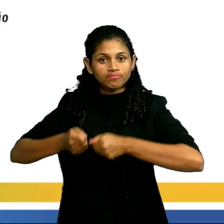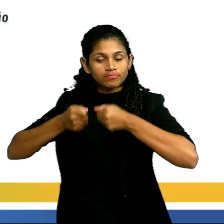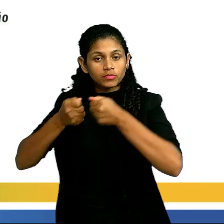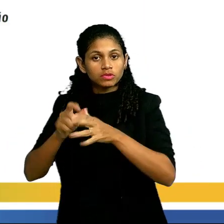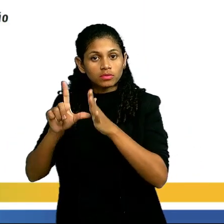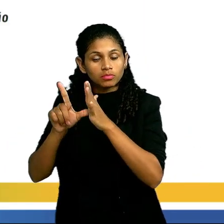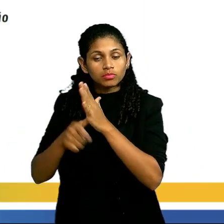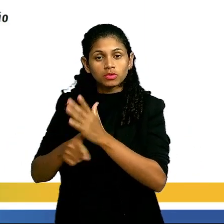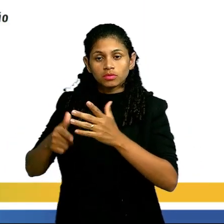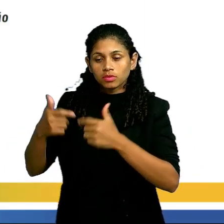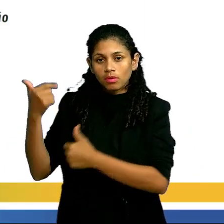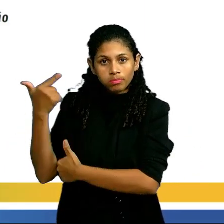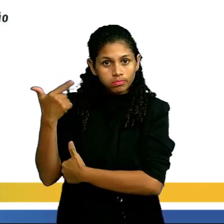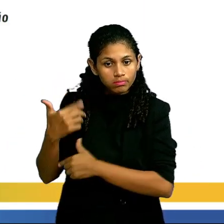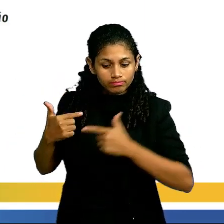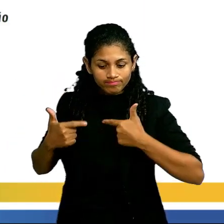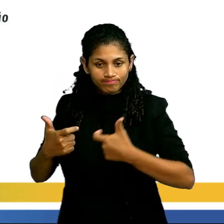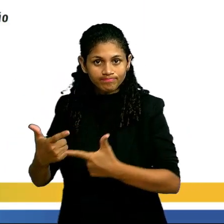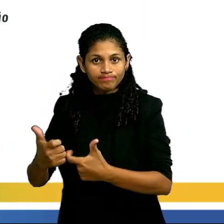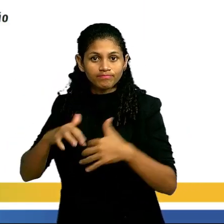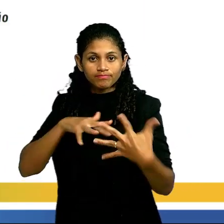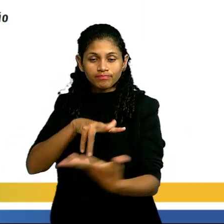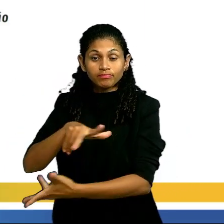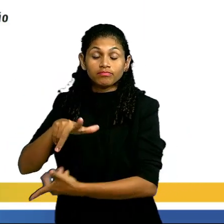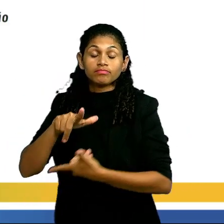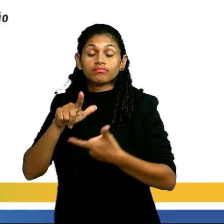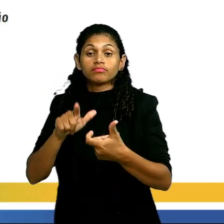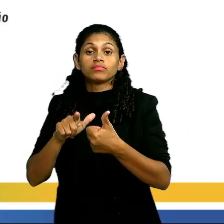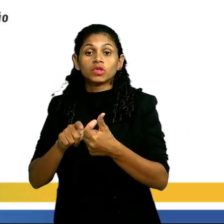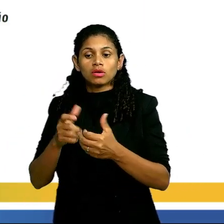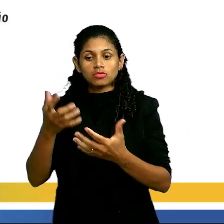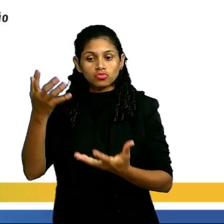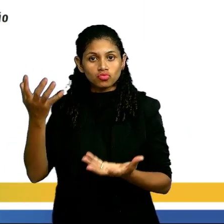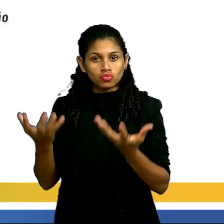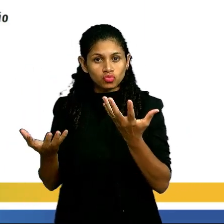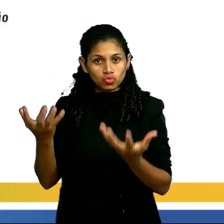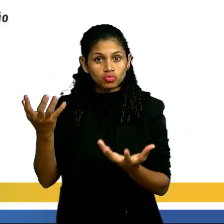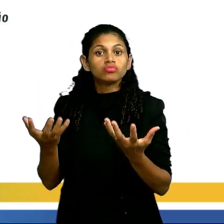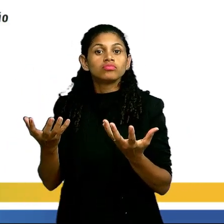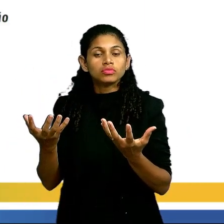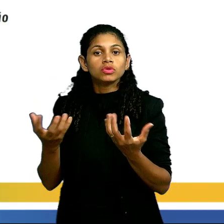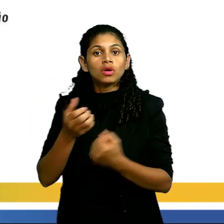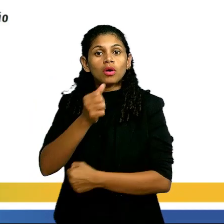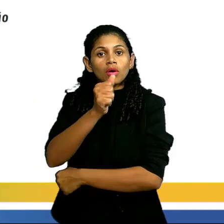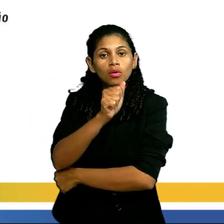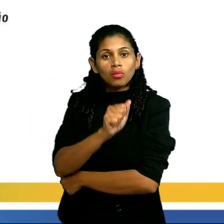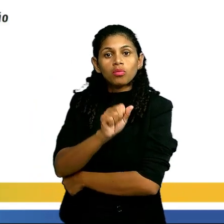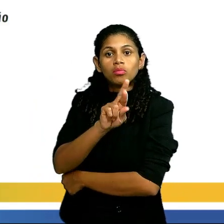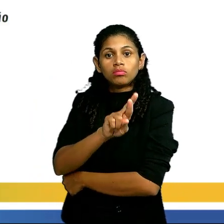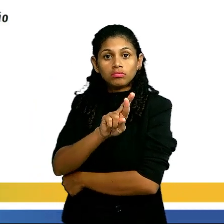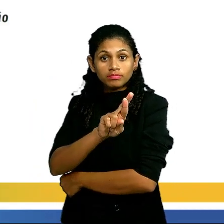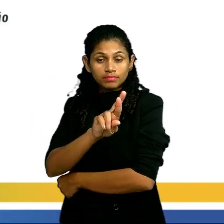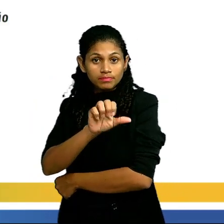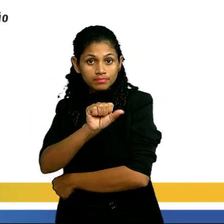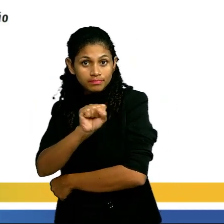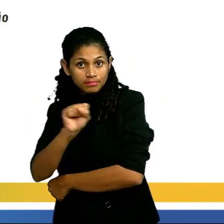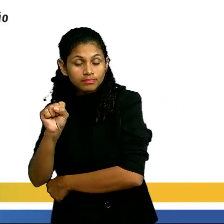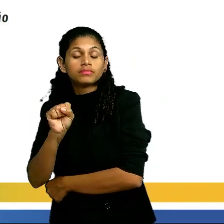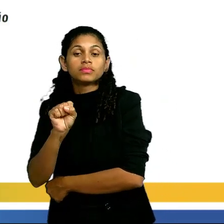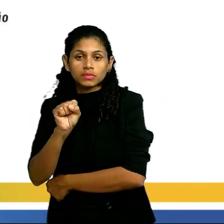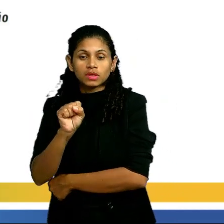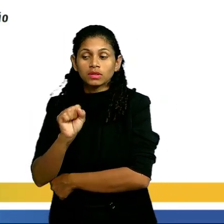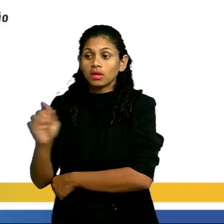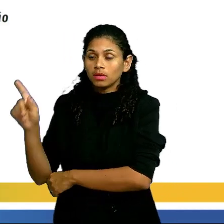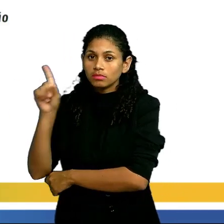Mundial, entre as grandes potências vencedoras da guerra, né? União Soviética e Estados Unidos, que